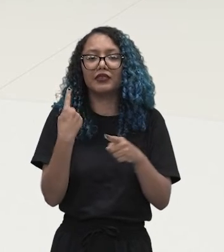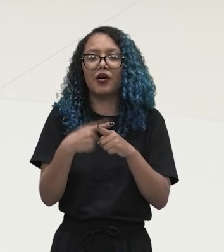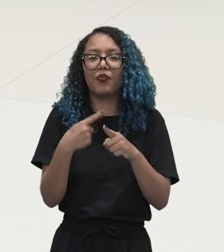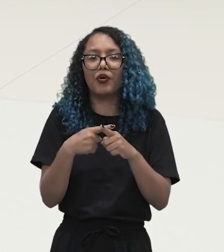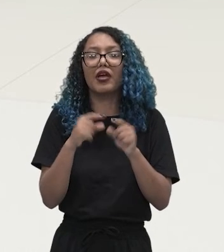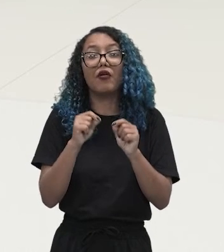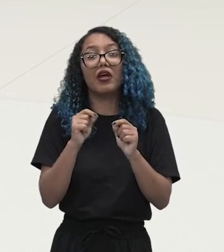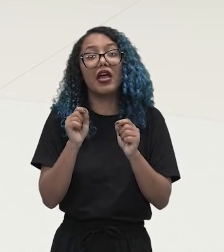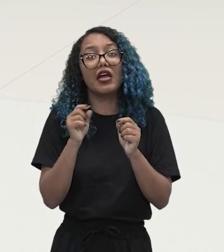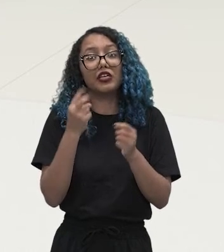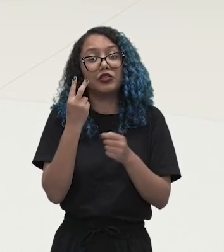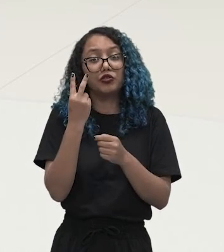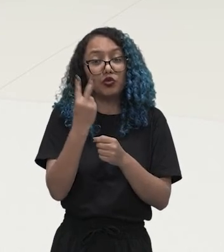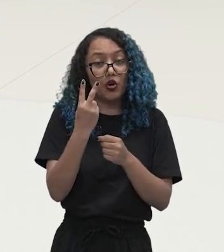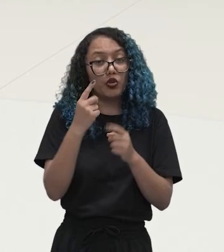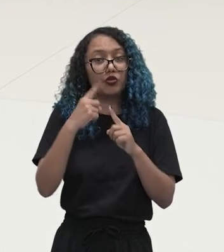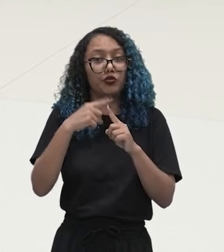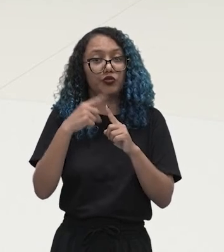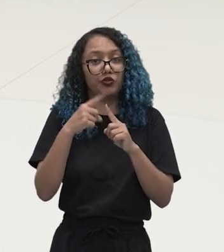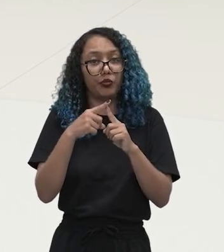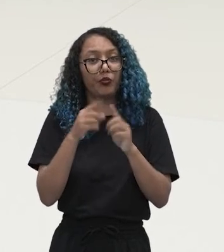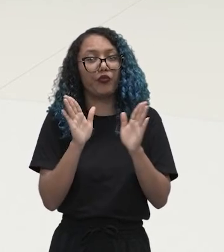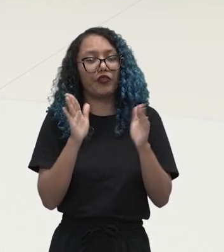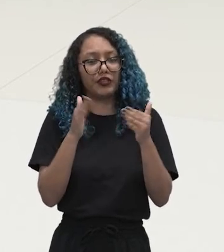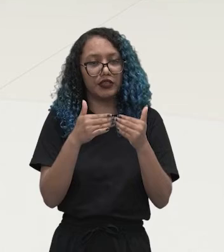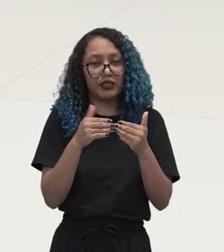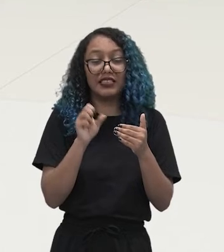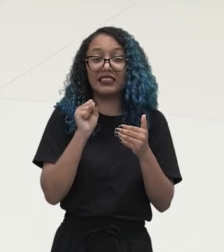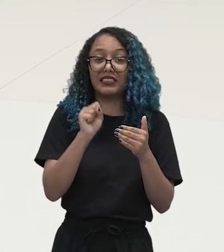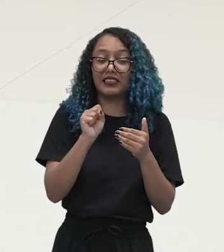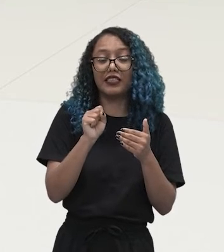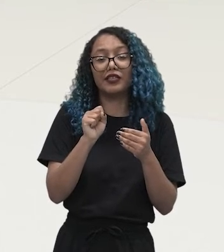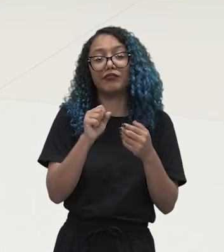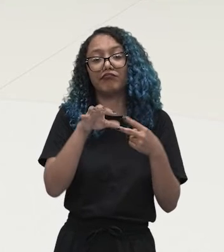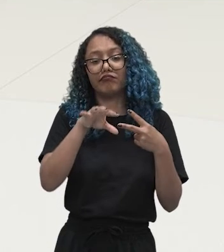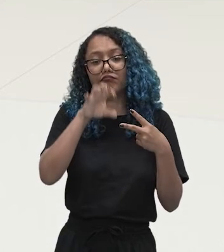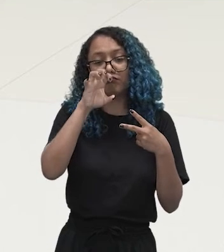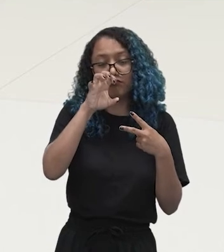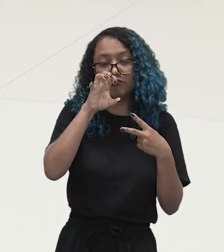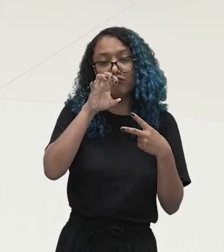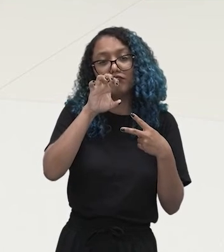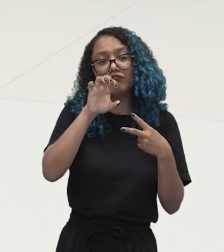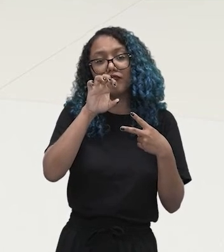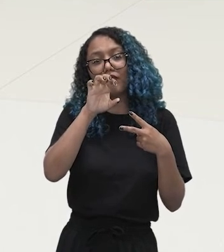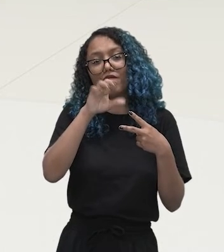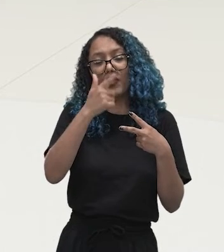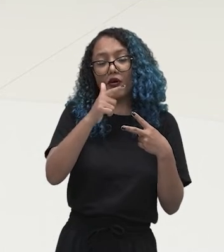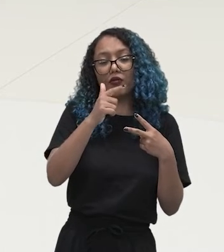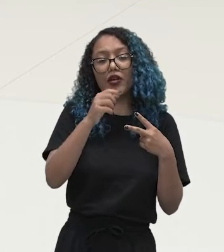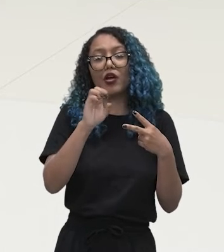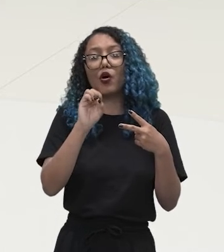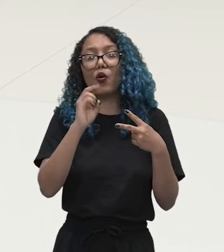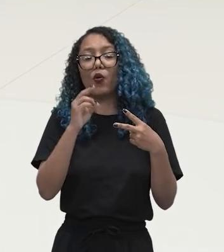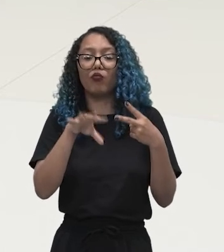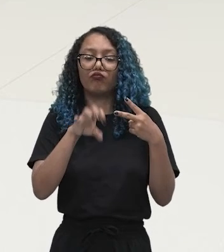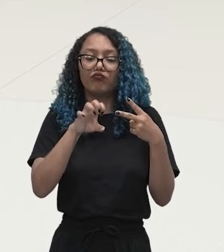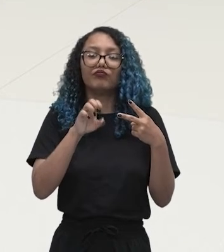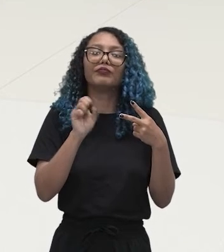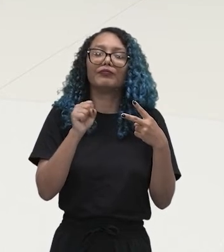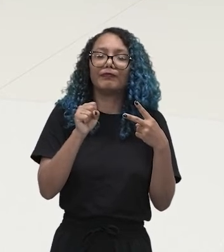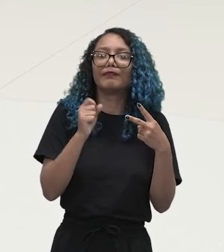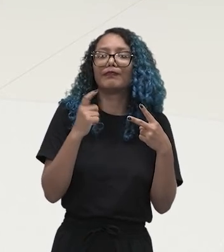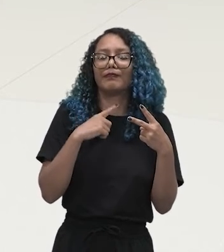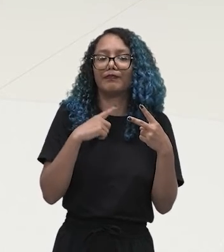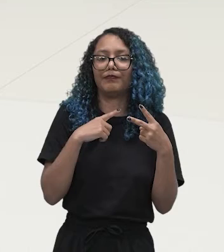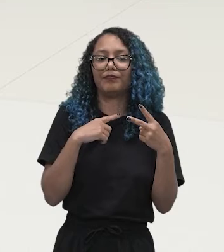precisa saber se a gente está se referindo a uma cadeia alicíclica ou se é uma cadeia aromática, certo? E aí as